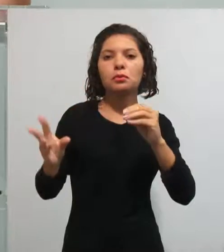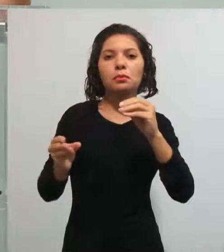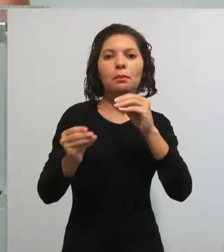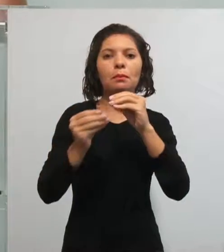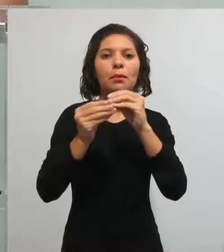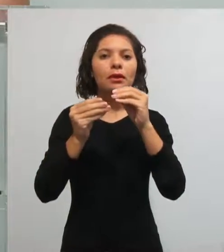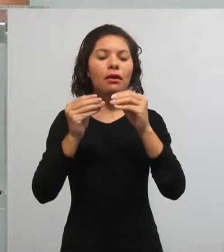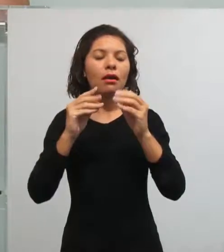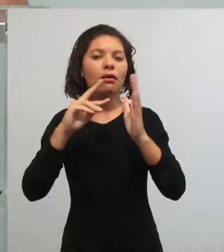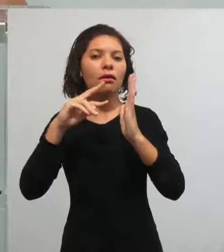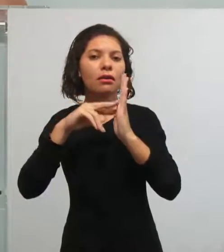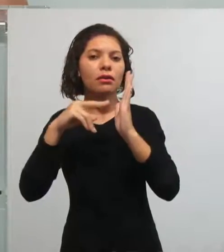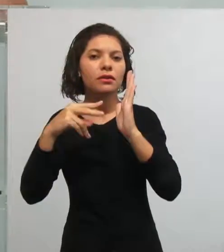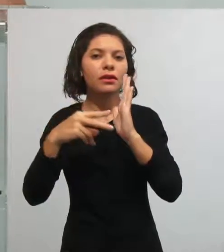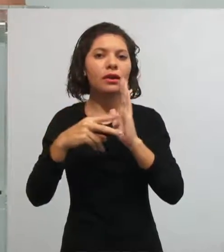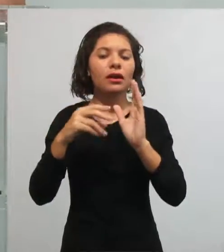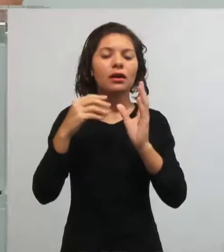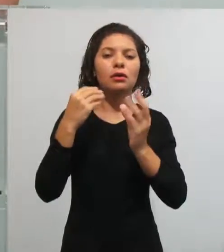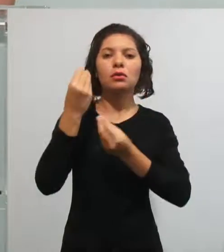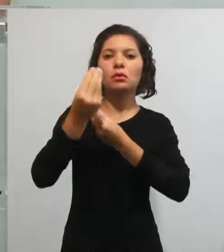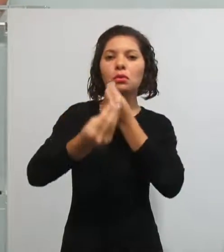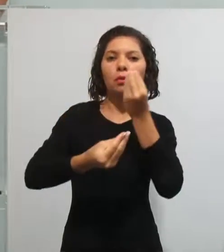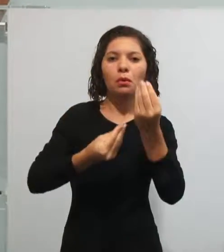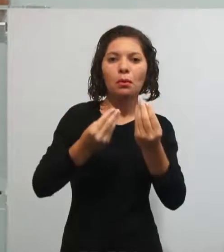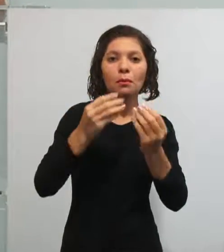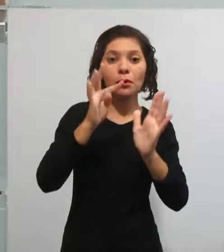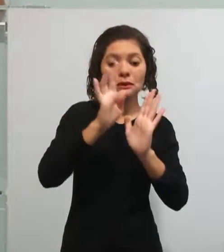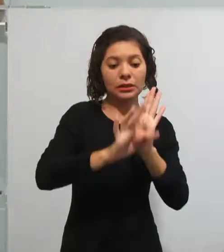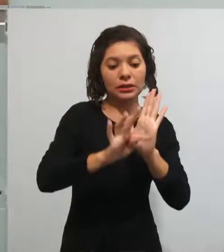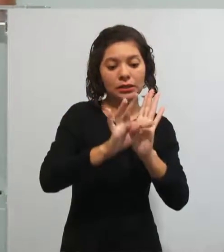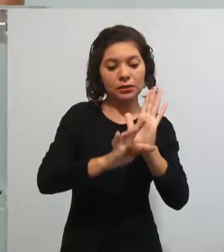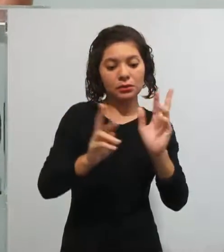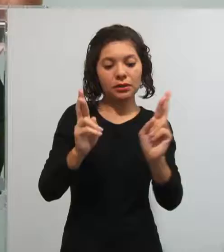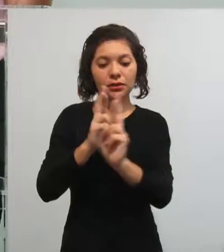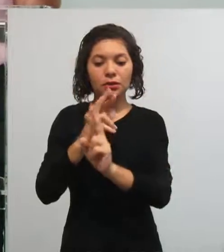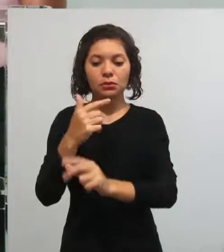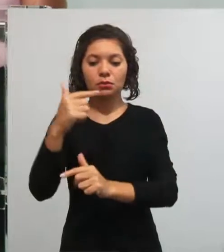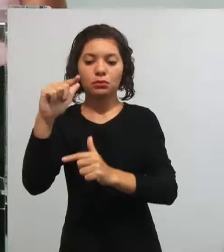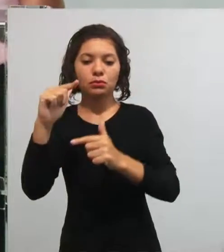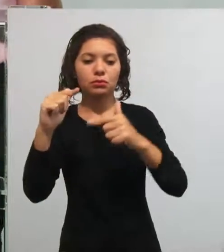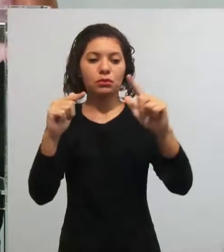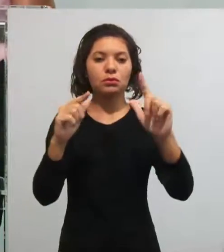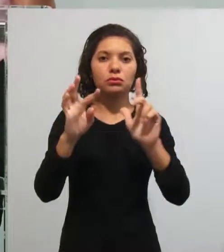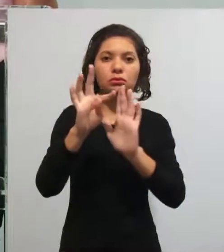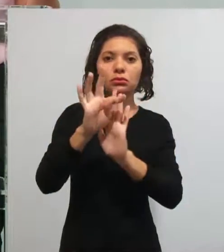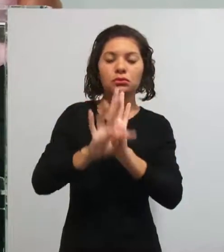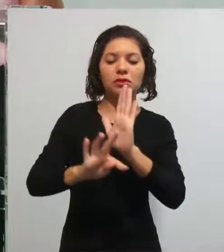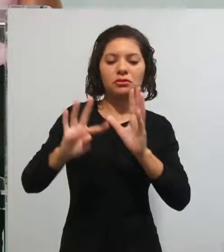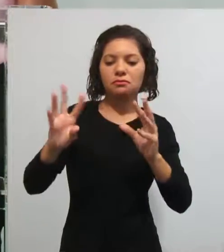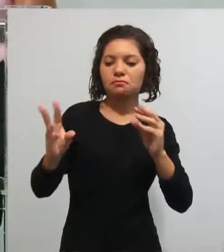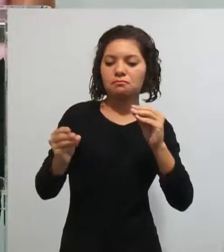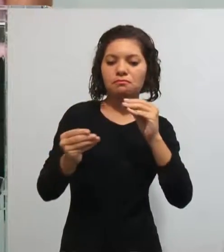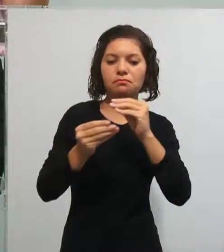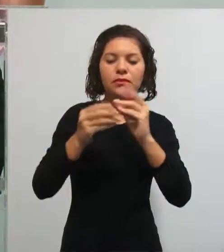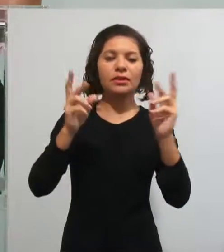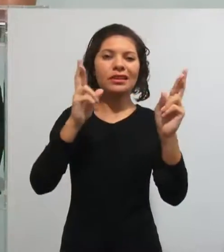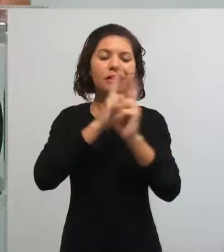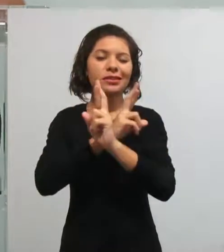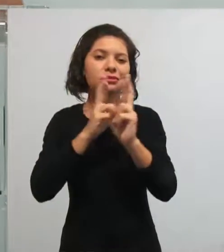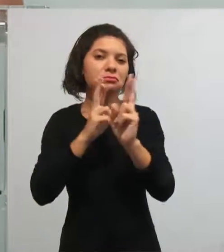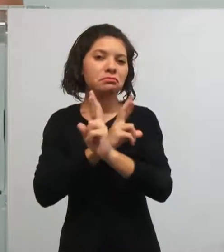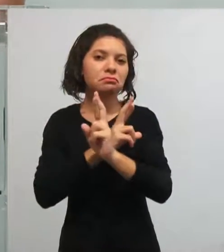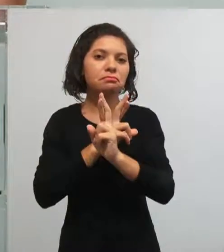vai acontecer daquele texto com relação a outros textos. Então, que vão complementar, que vão relacionar. Aliás, quando